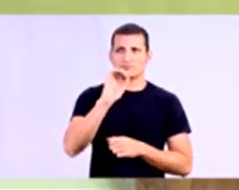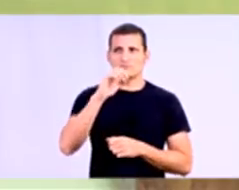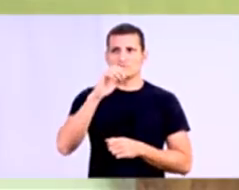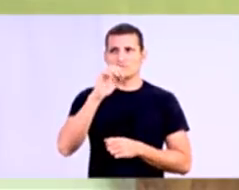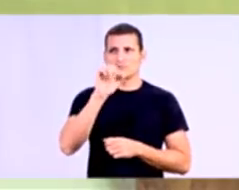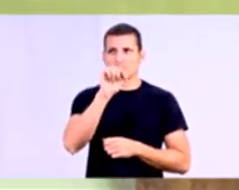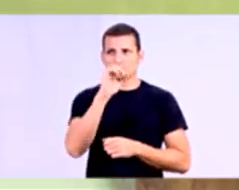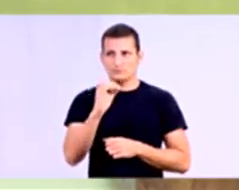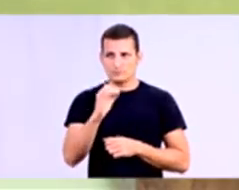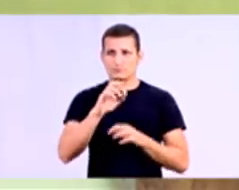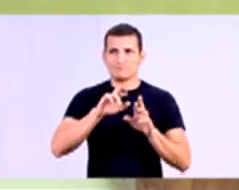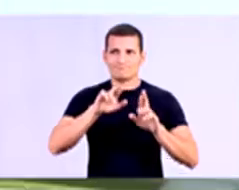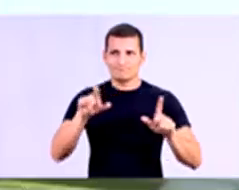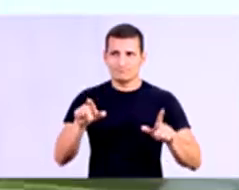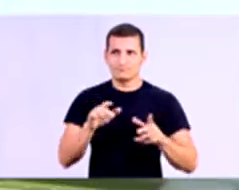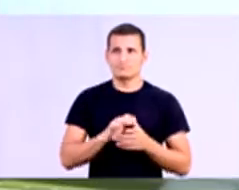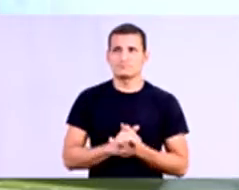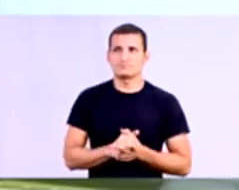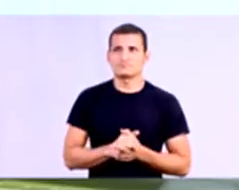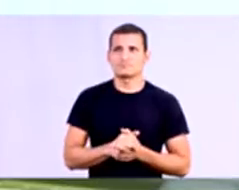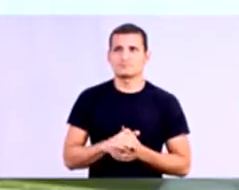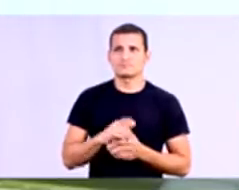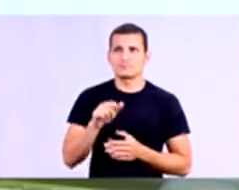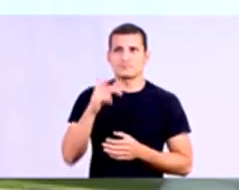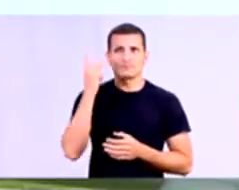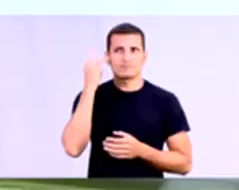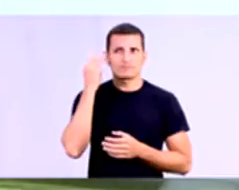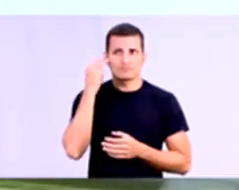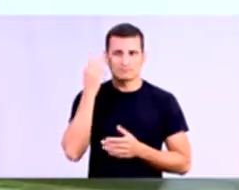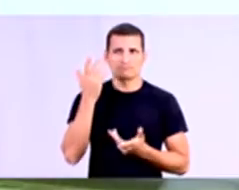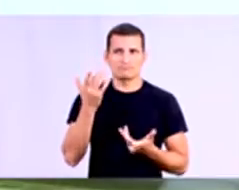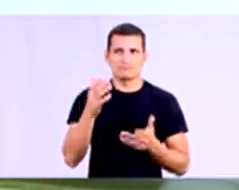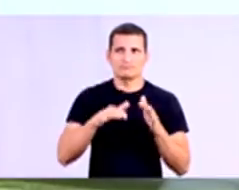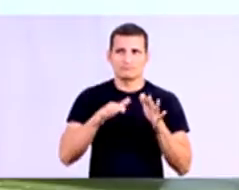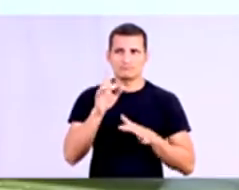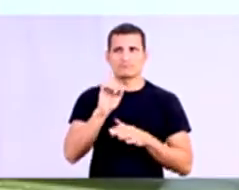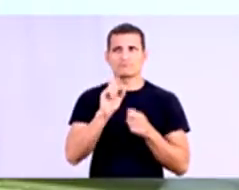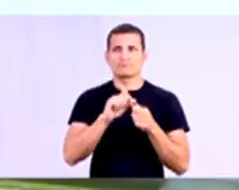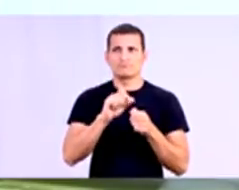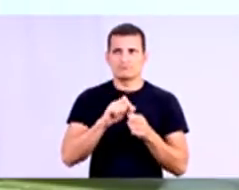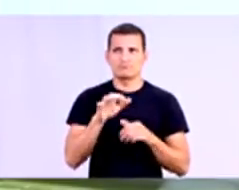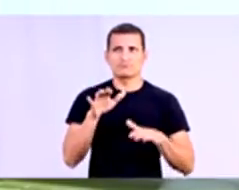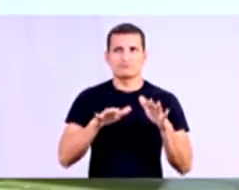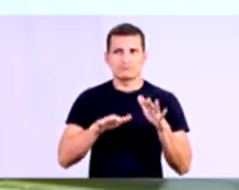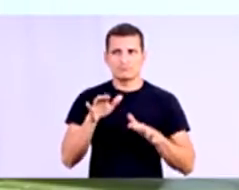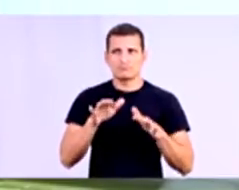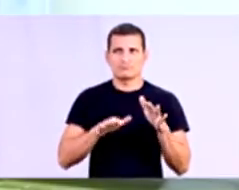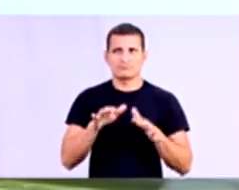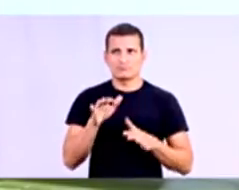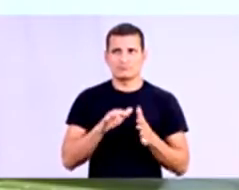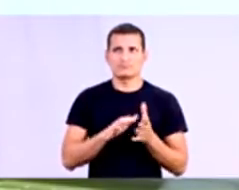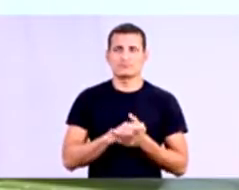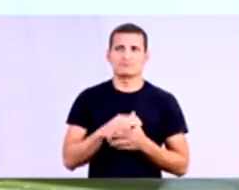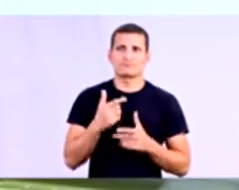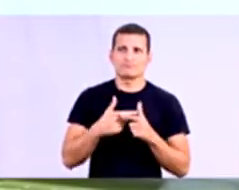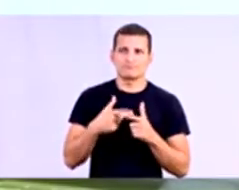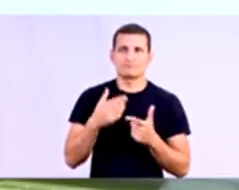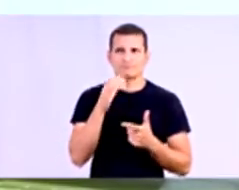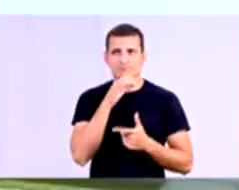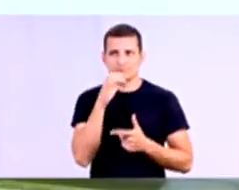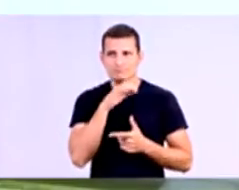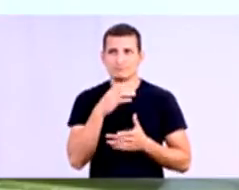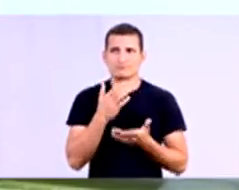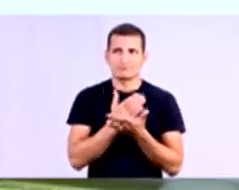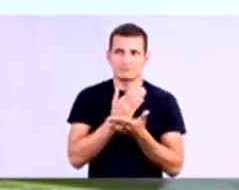forma diferente. É muito comum deixar de se fazer, vai muito aí por causa da correria, às